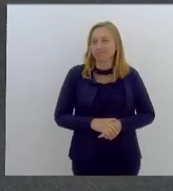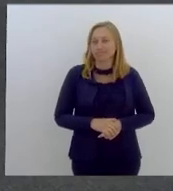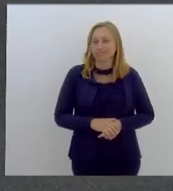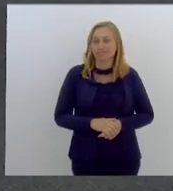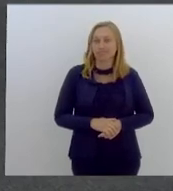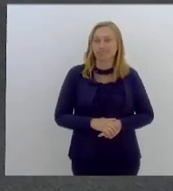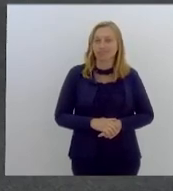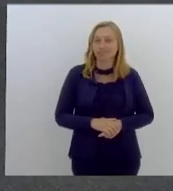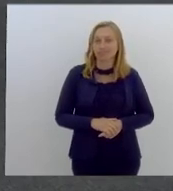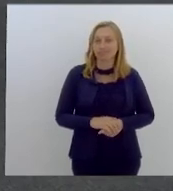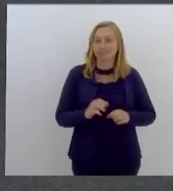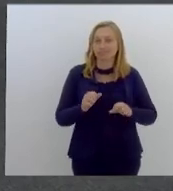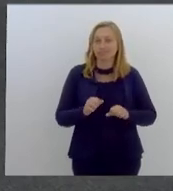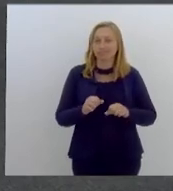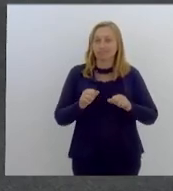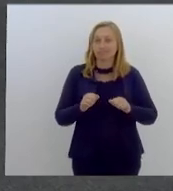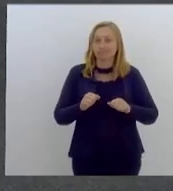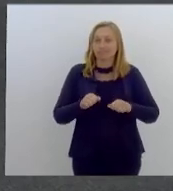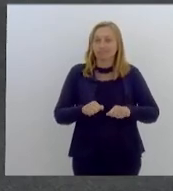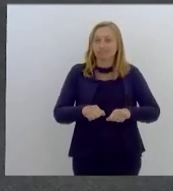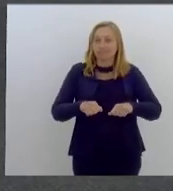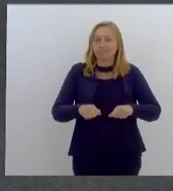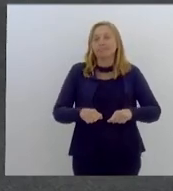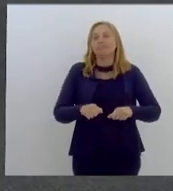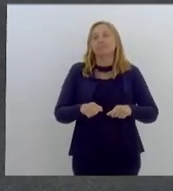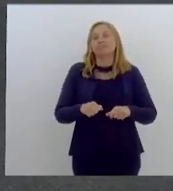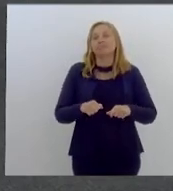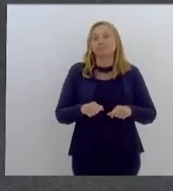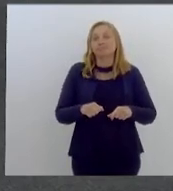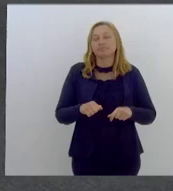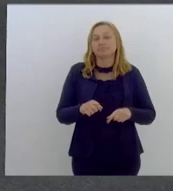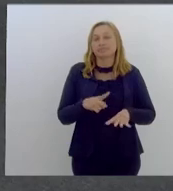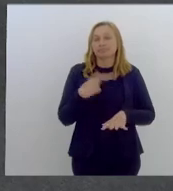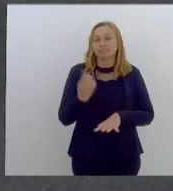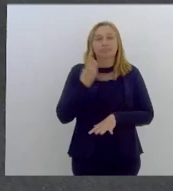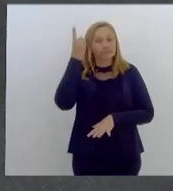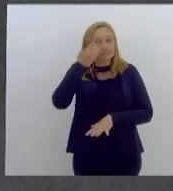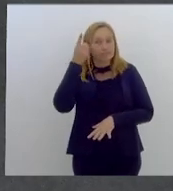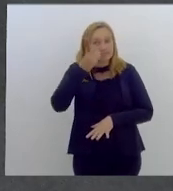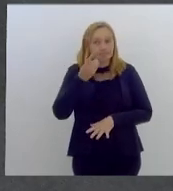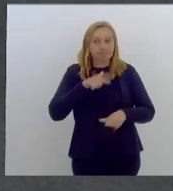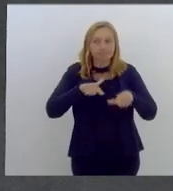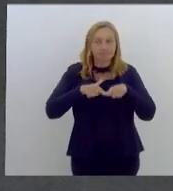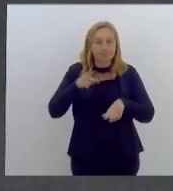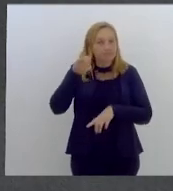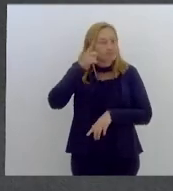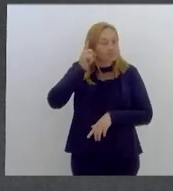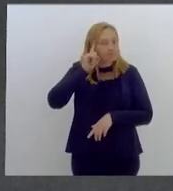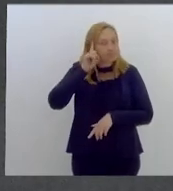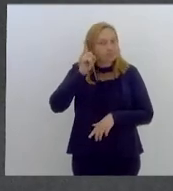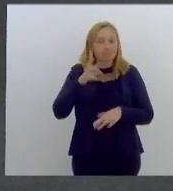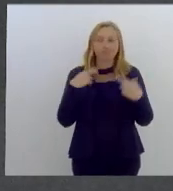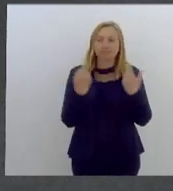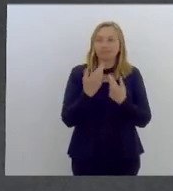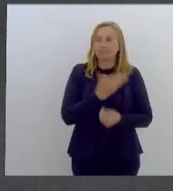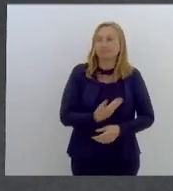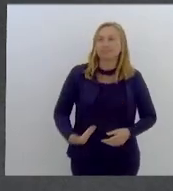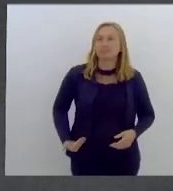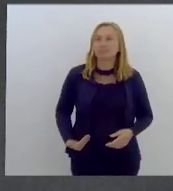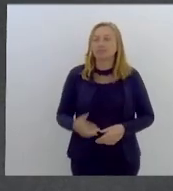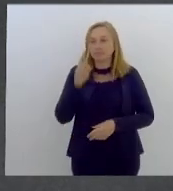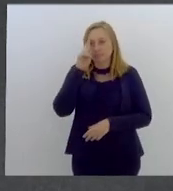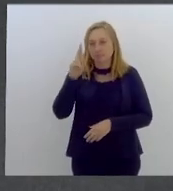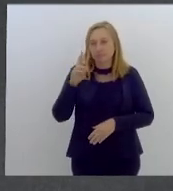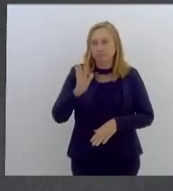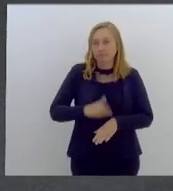E essa Assembleia trabalha cotidianamente fazendo audiências públicas, e o senhor é quem